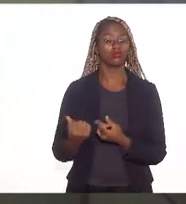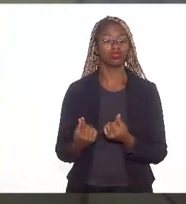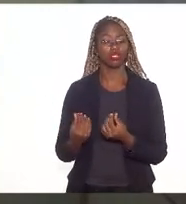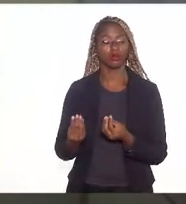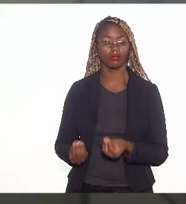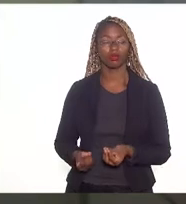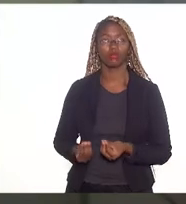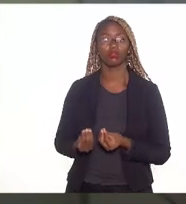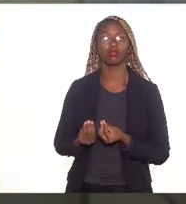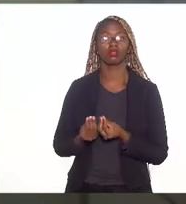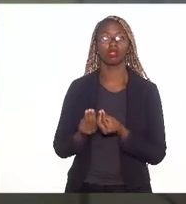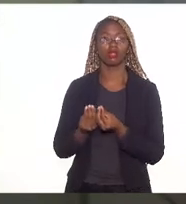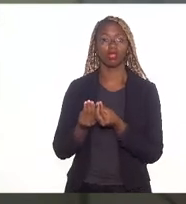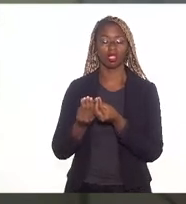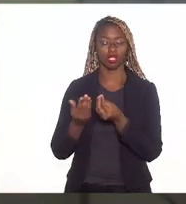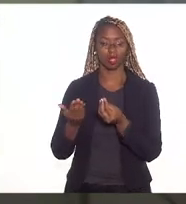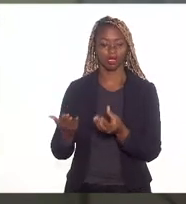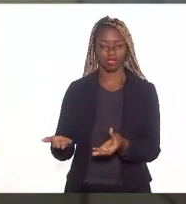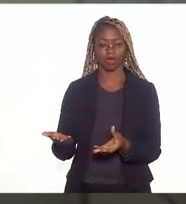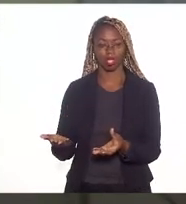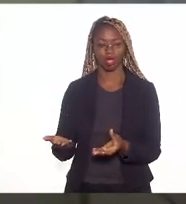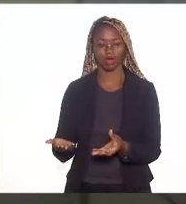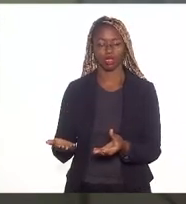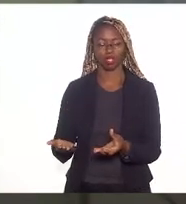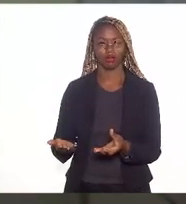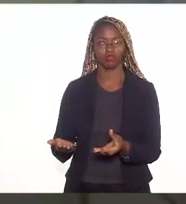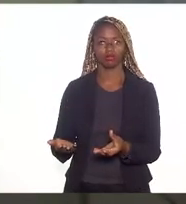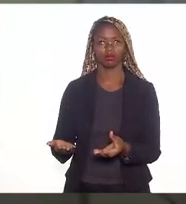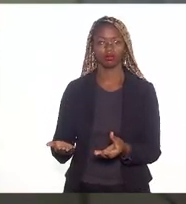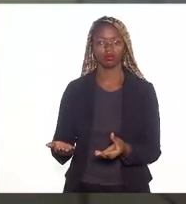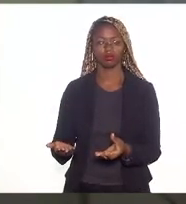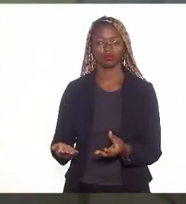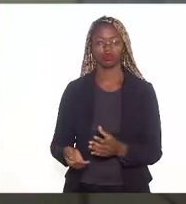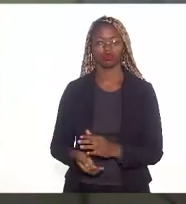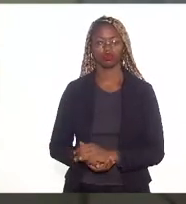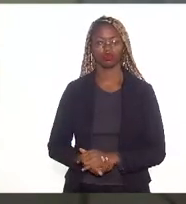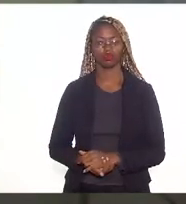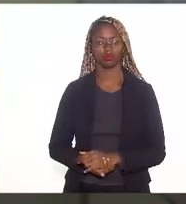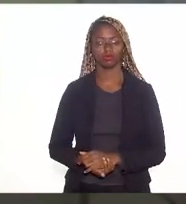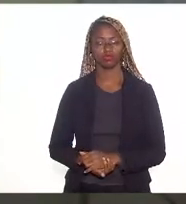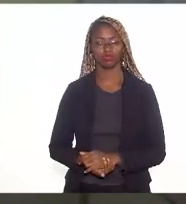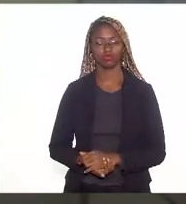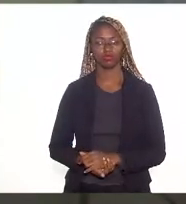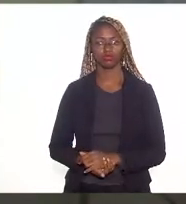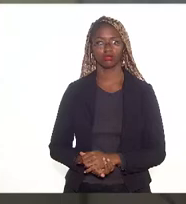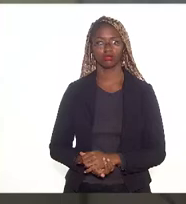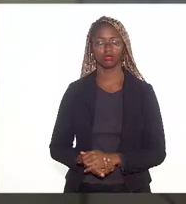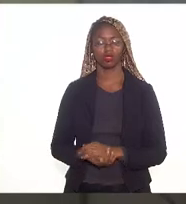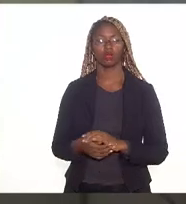ofertado ao mercado desenhado pela própria Lei